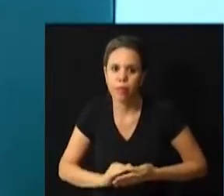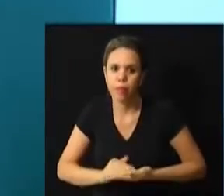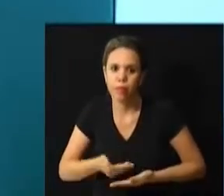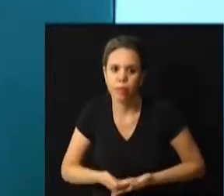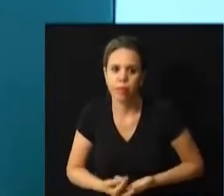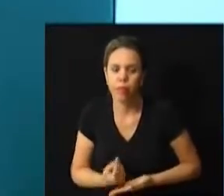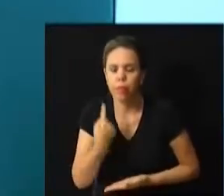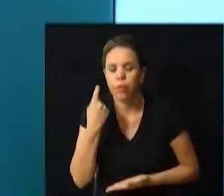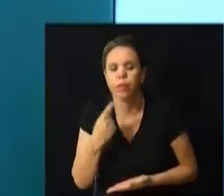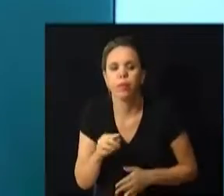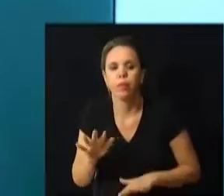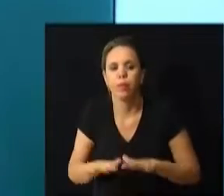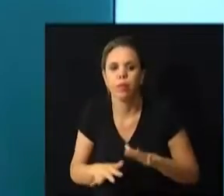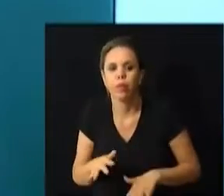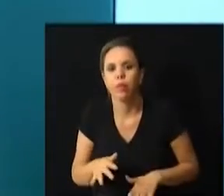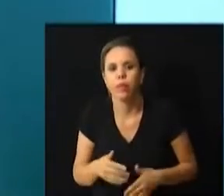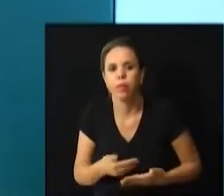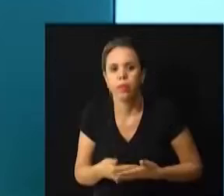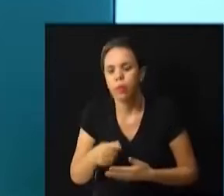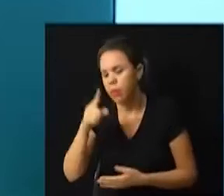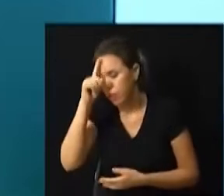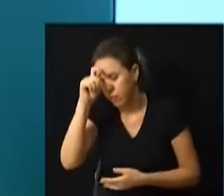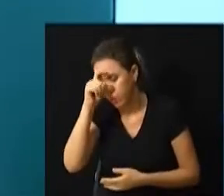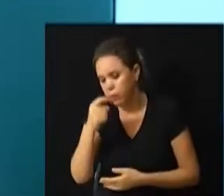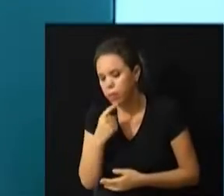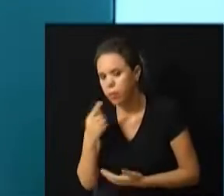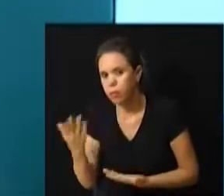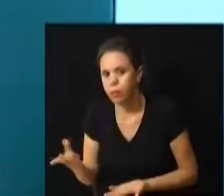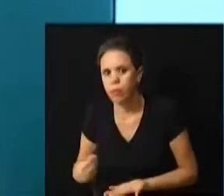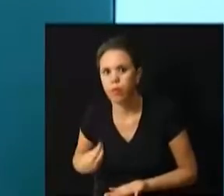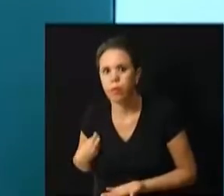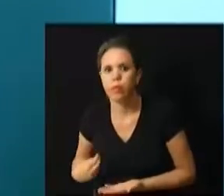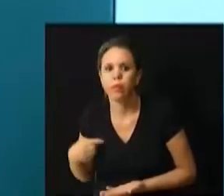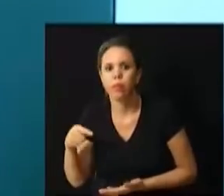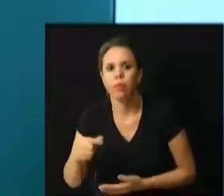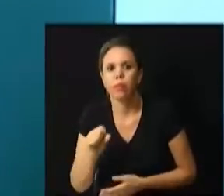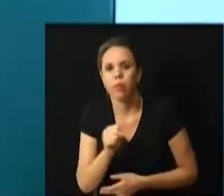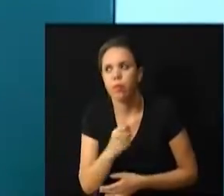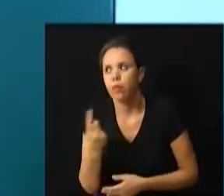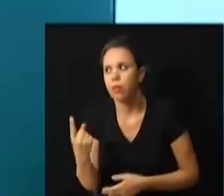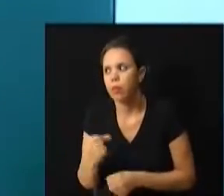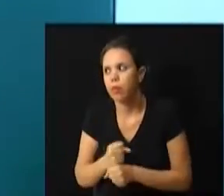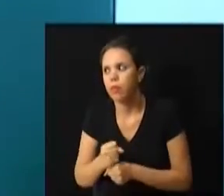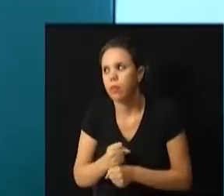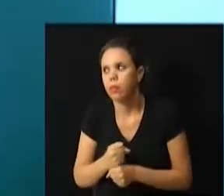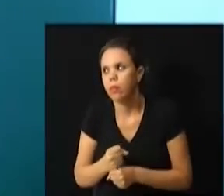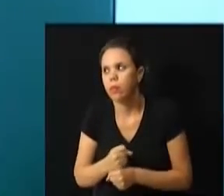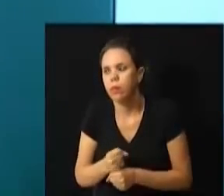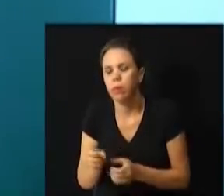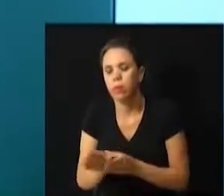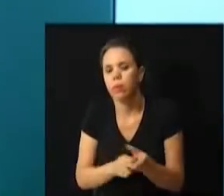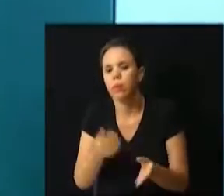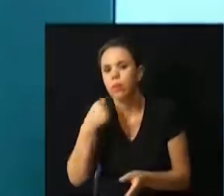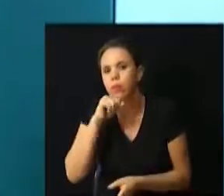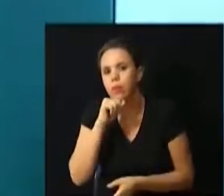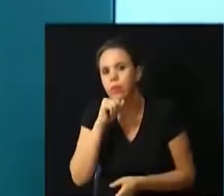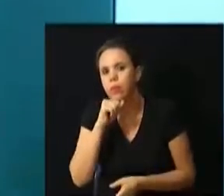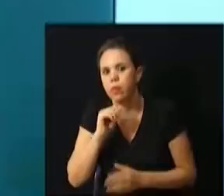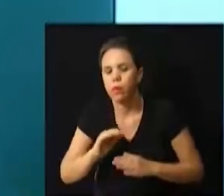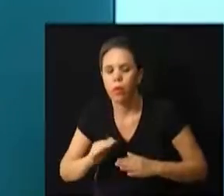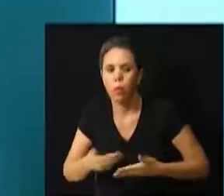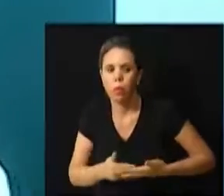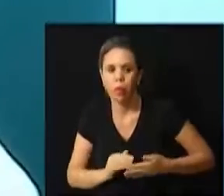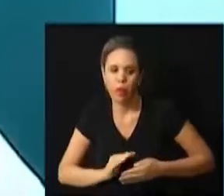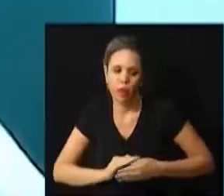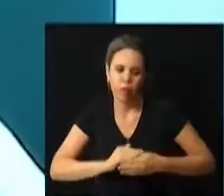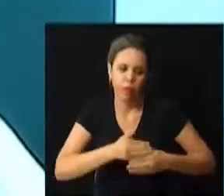criança de barriguinha para cima, algumas maternidades, inclusive aqui em Campinas, que eu estou aqui desde 81, né, orientavam as mães a colocar